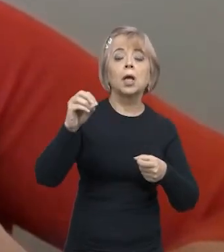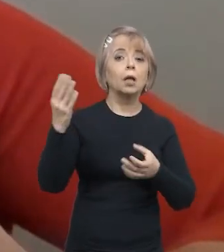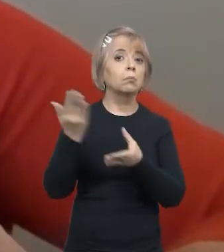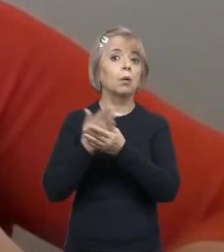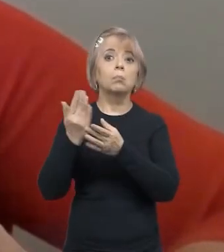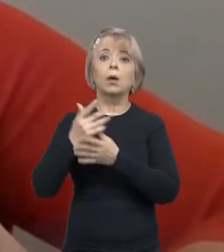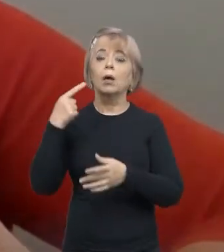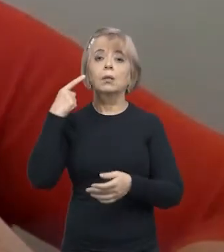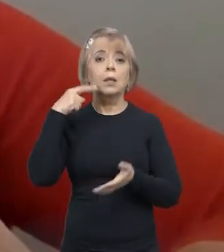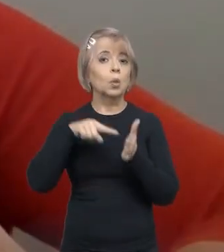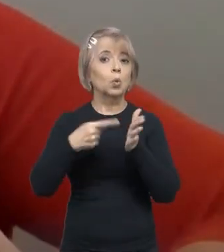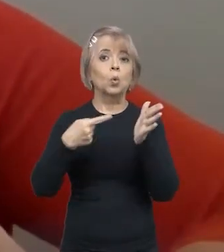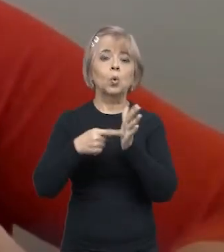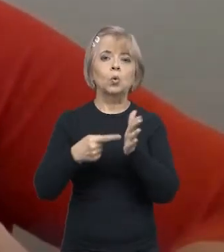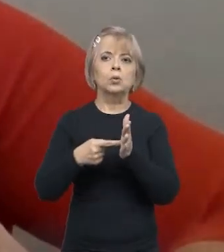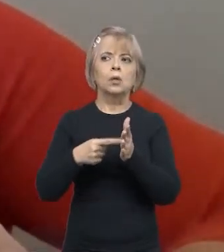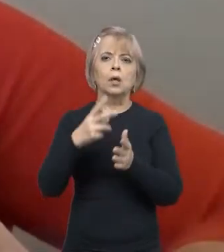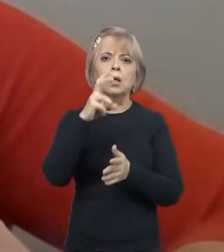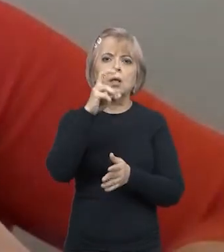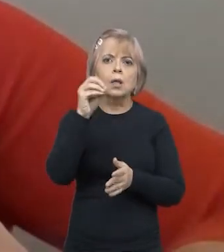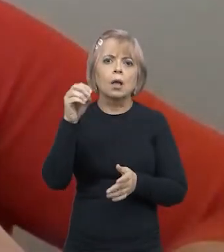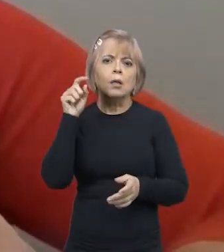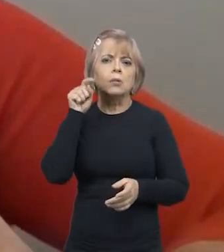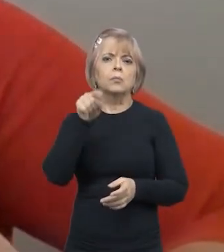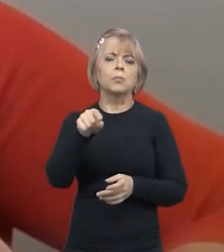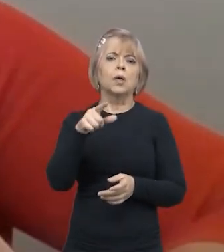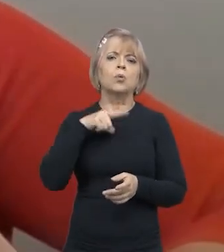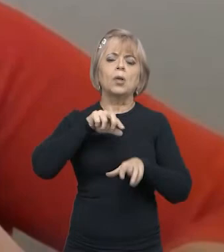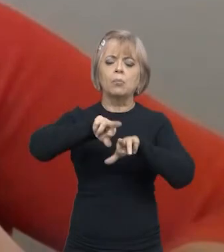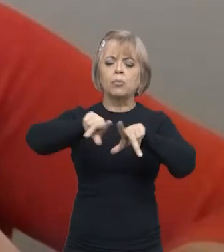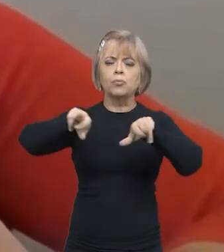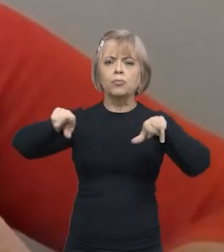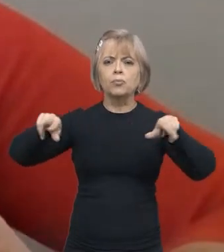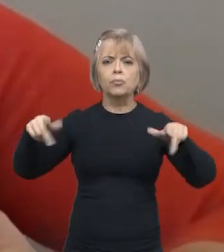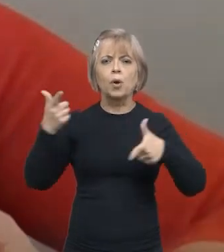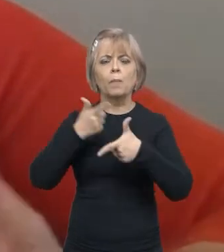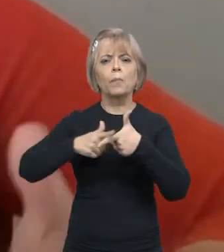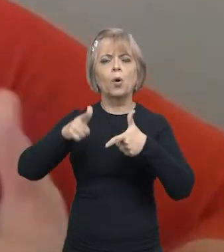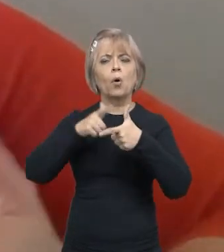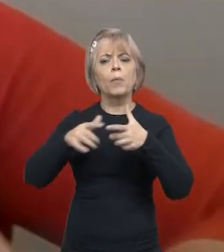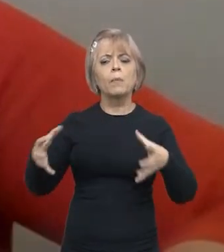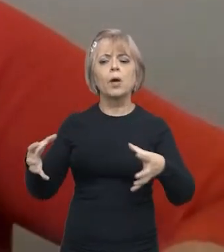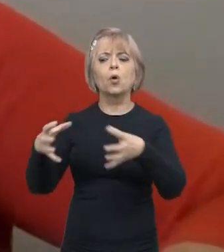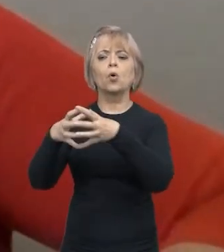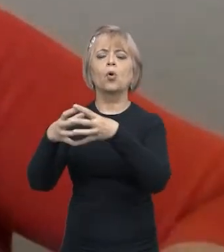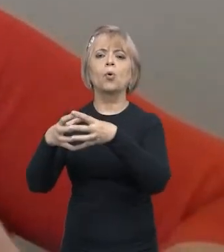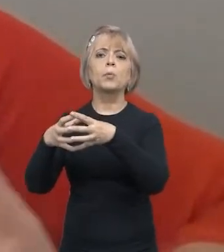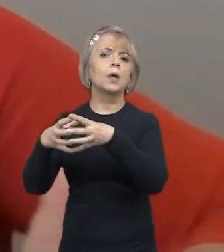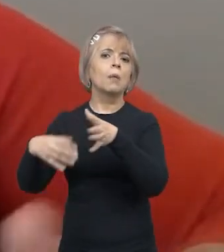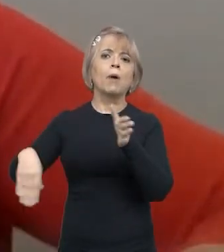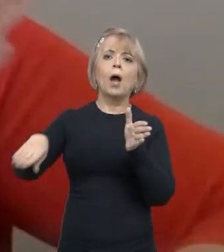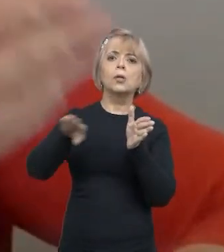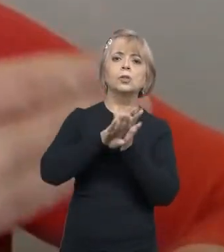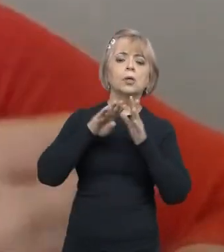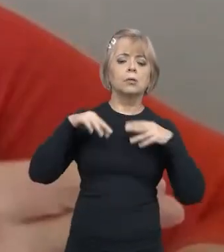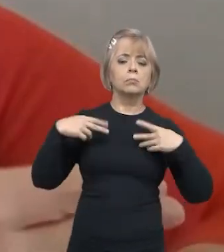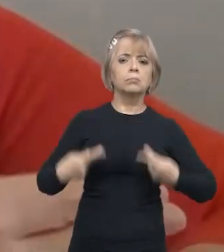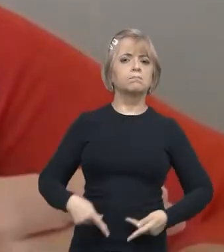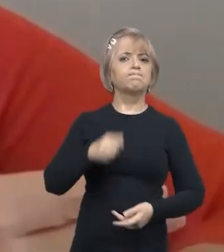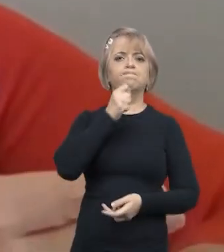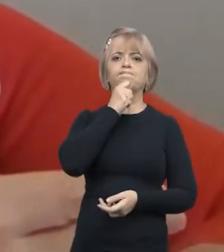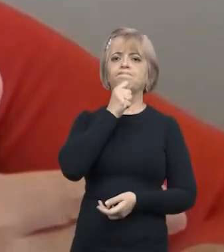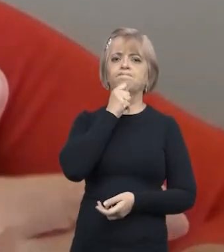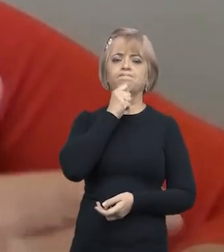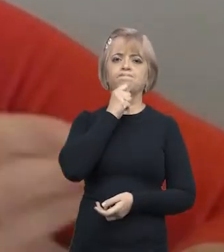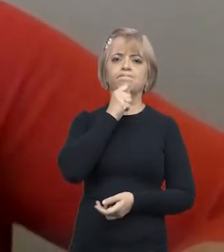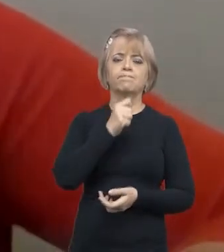ações. E às vezes essas 500 mil ações têm vários problemas que são coletivos, mas não chegaram ao Ministério Público, não vieram para a nossa